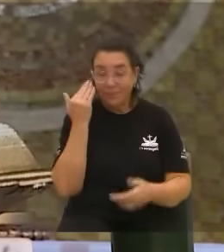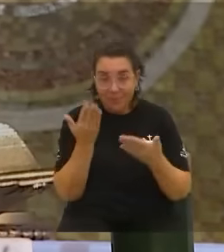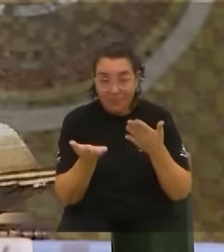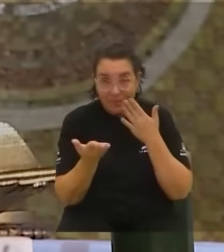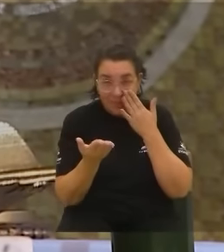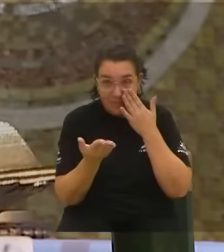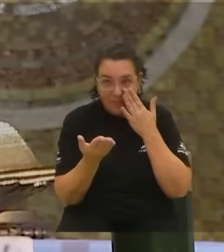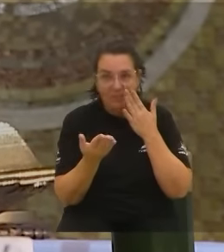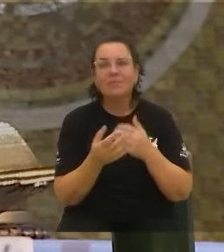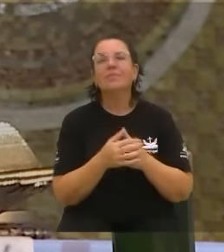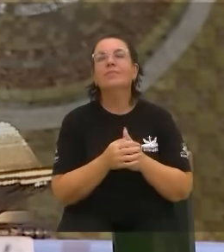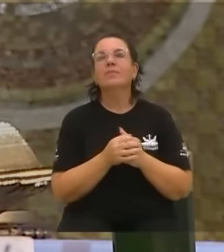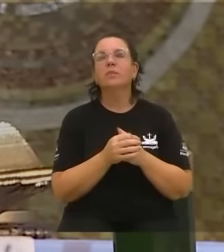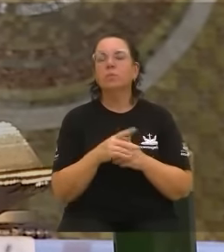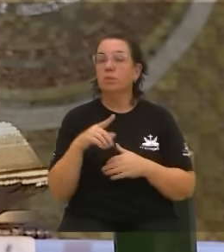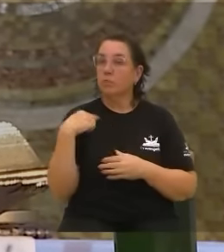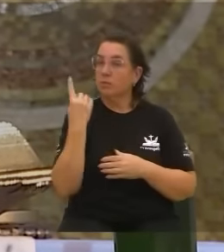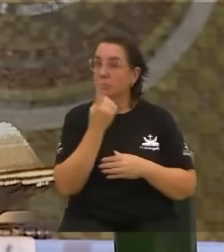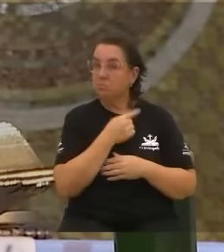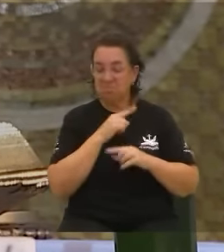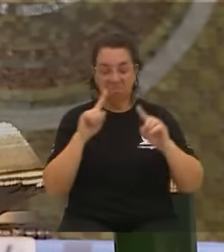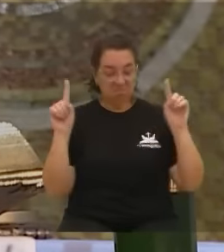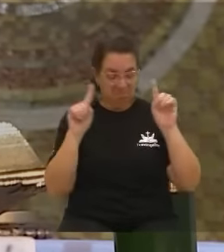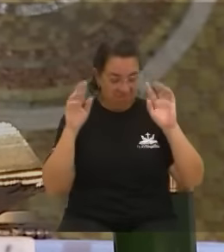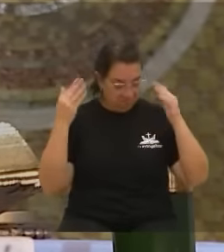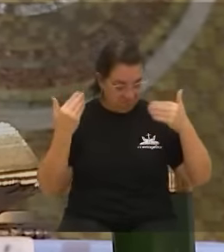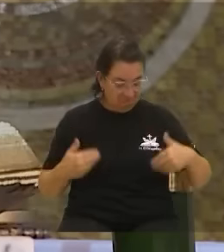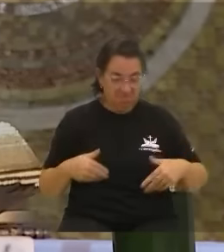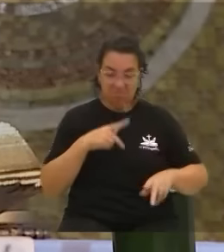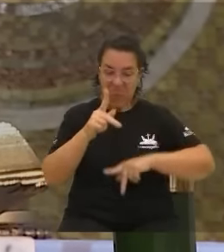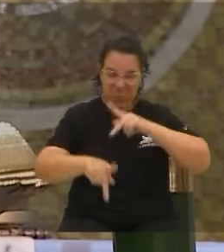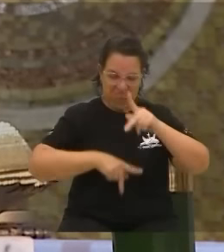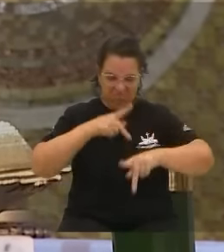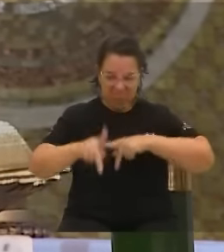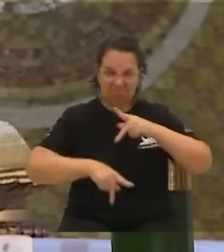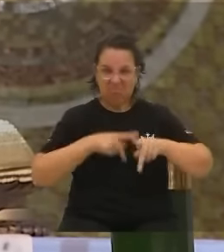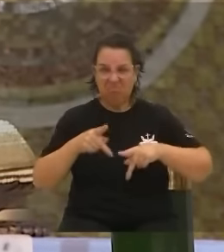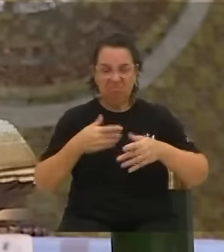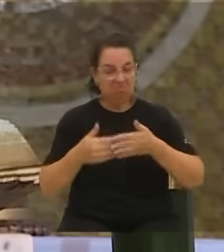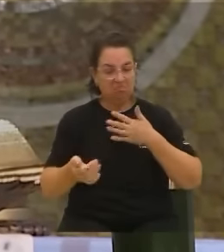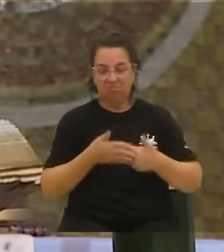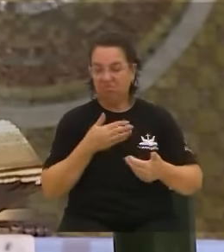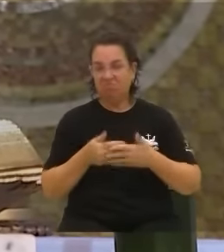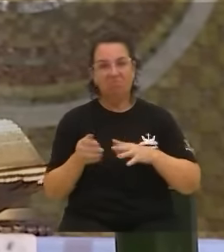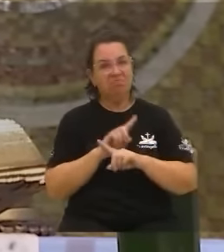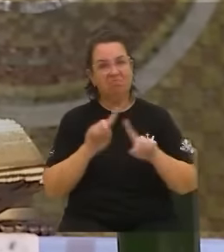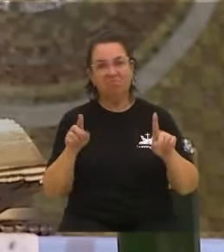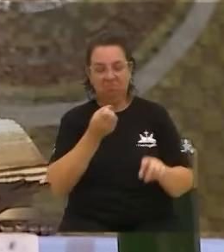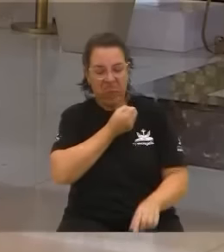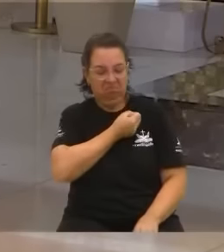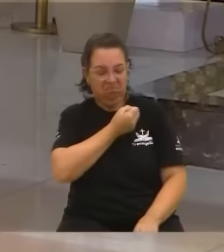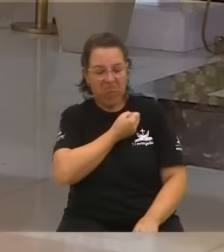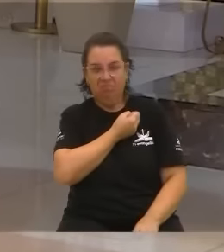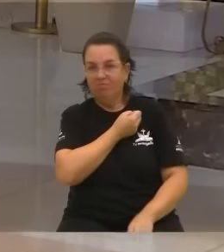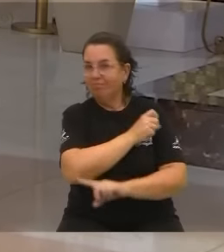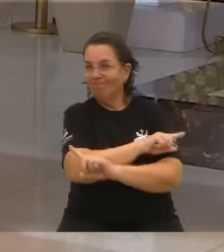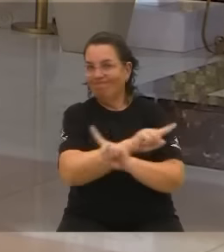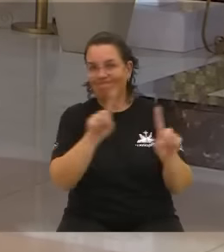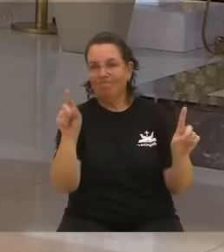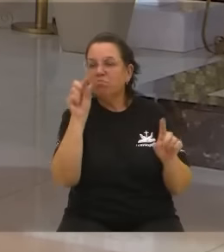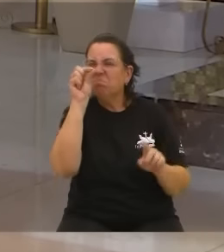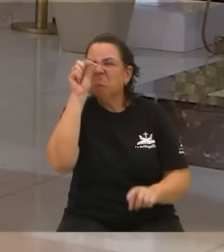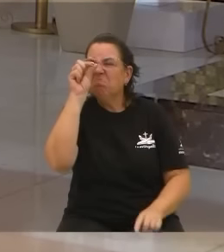filho? Nós não somos uma multidão. Nós não somos um número. Nós não somos um grão